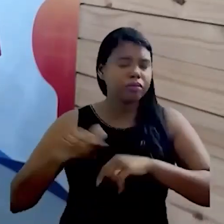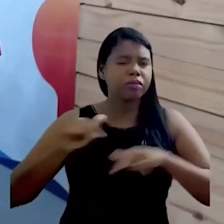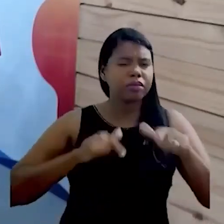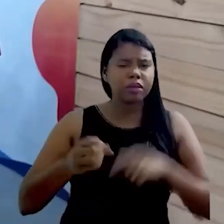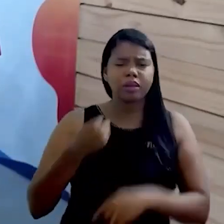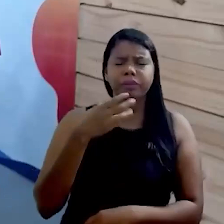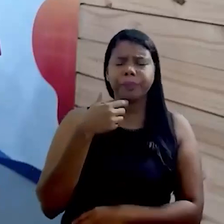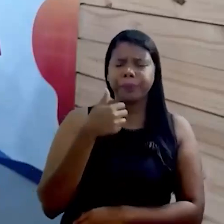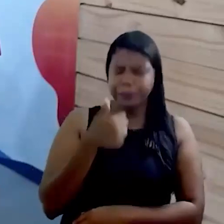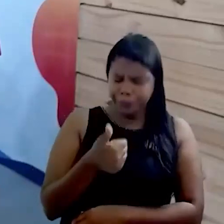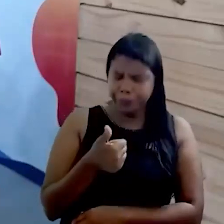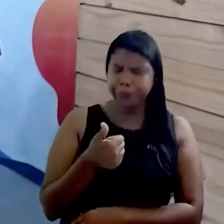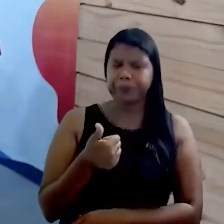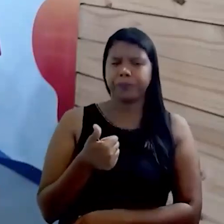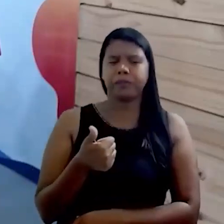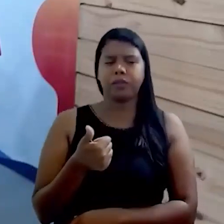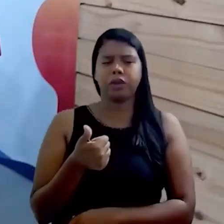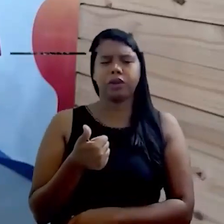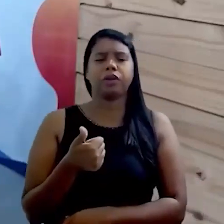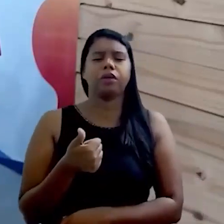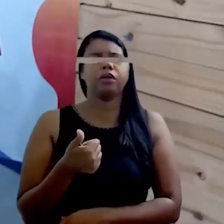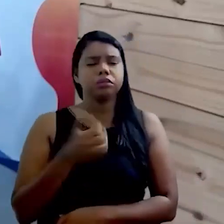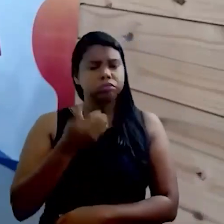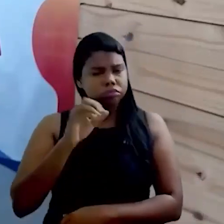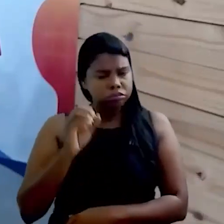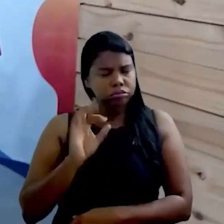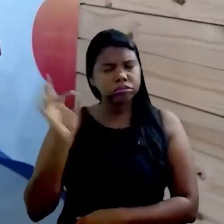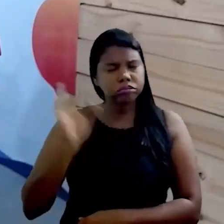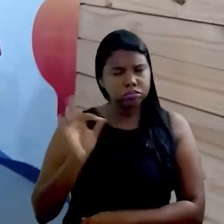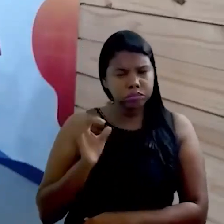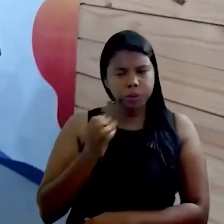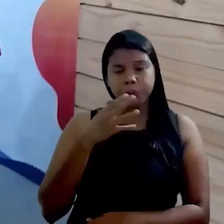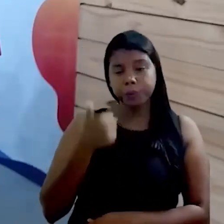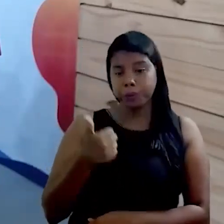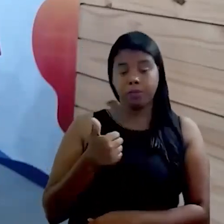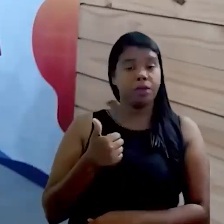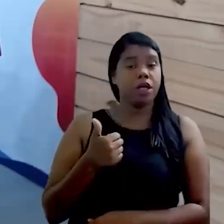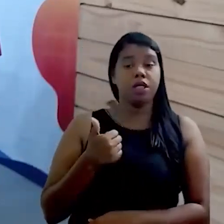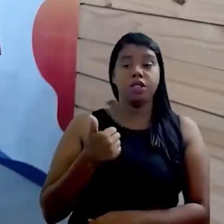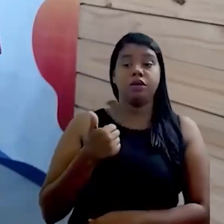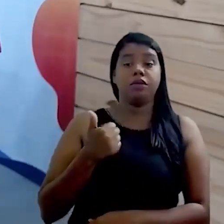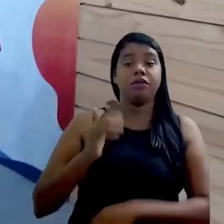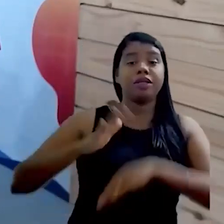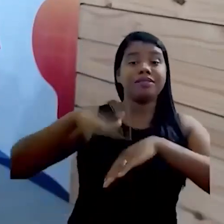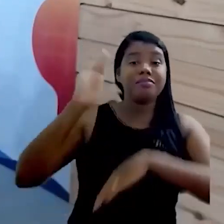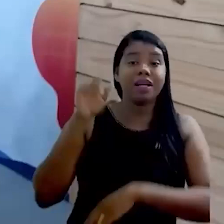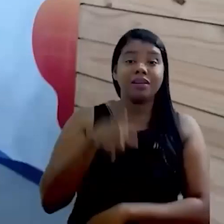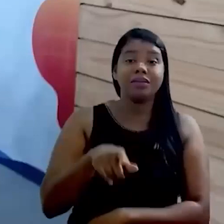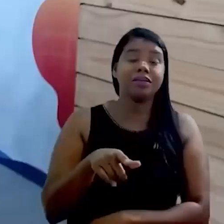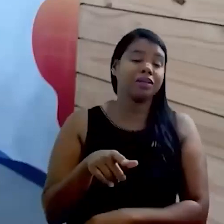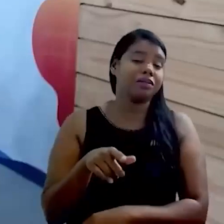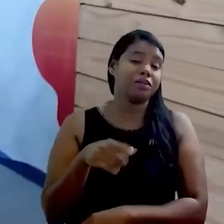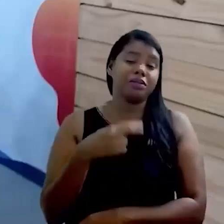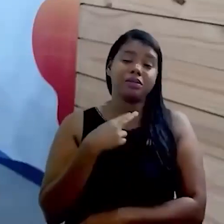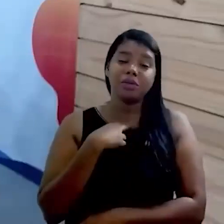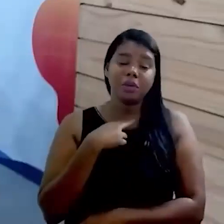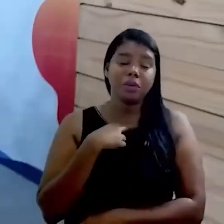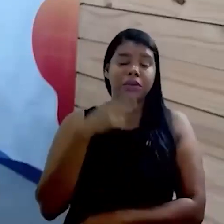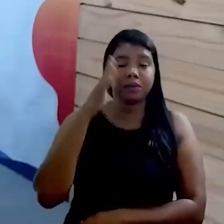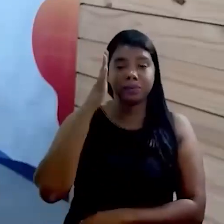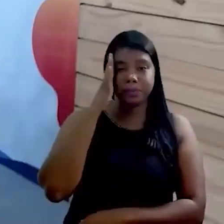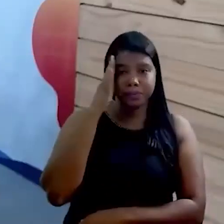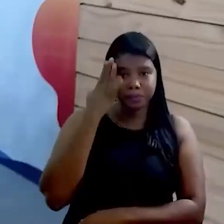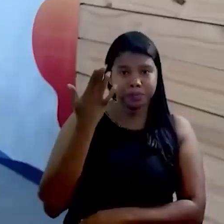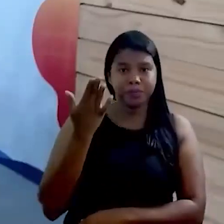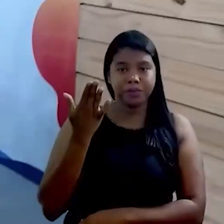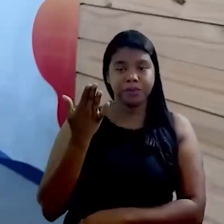interessante? Super, tá? Dar nosso 100%, muito bom. Agora a gente não precisa dar 200, 300, 400%, porque isso acaba afetando nossa saúde.